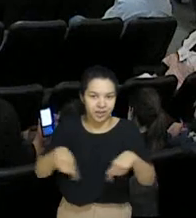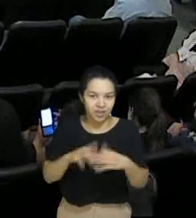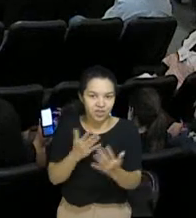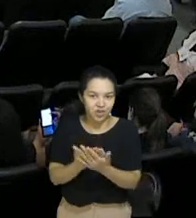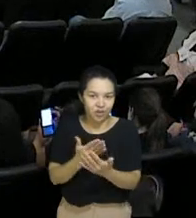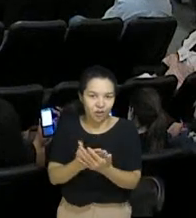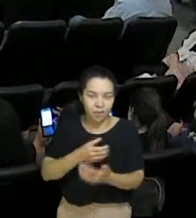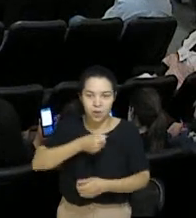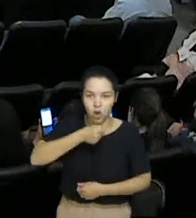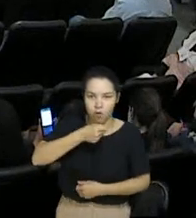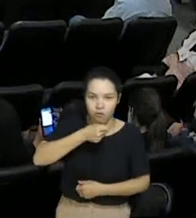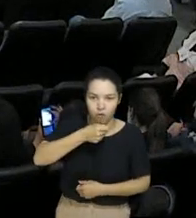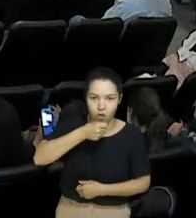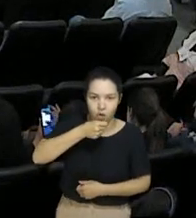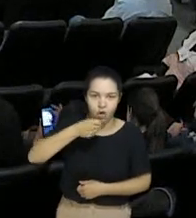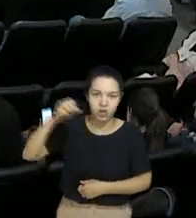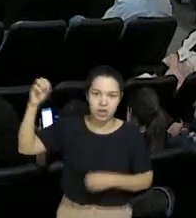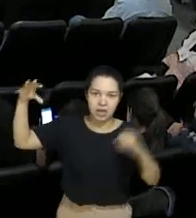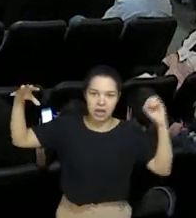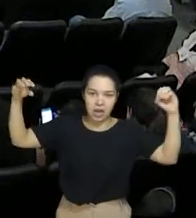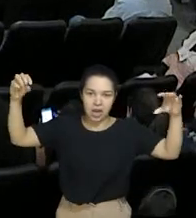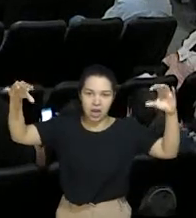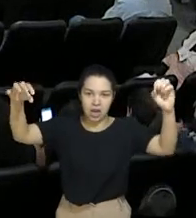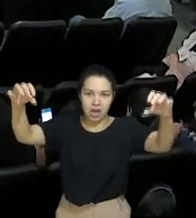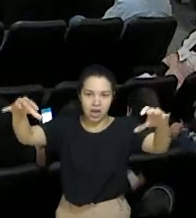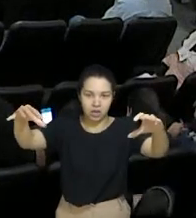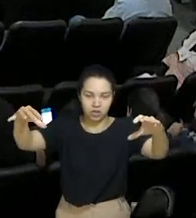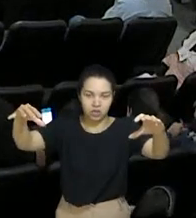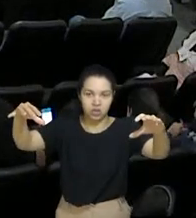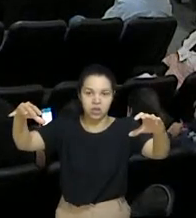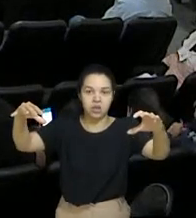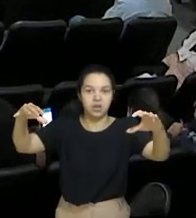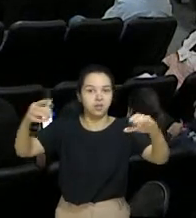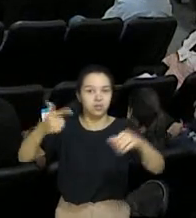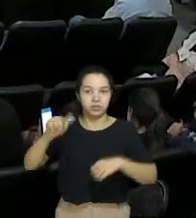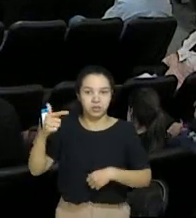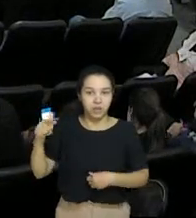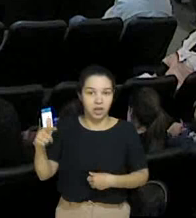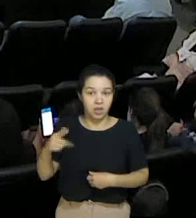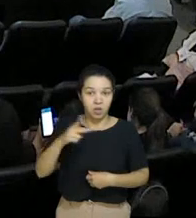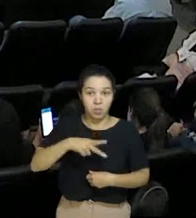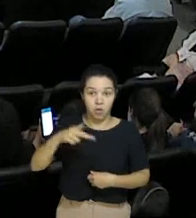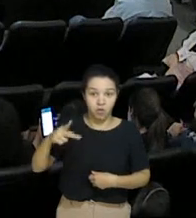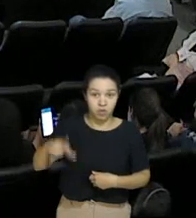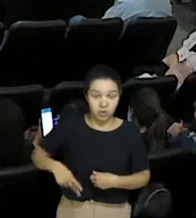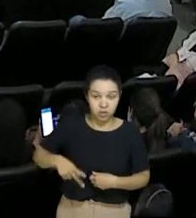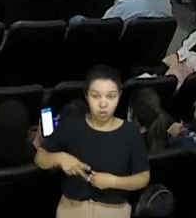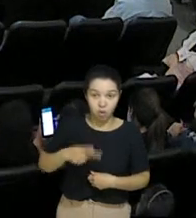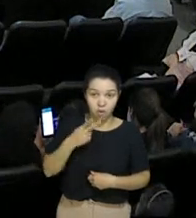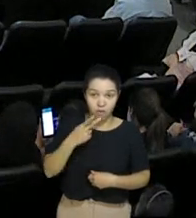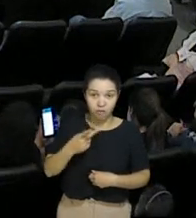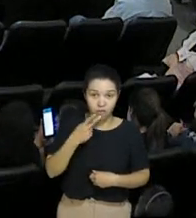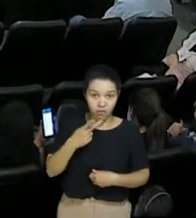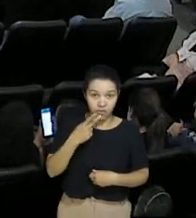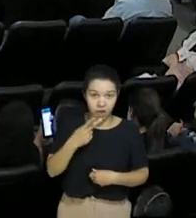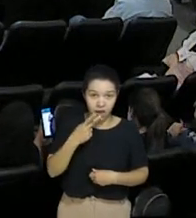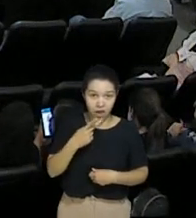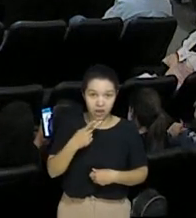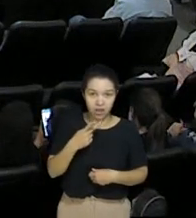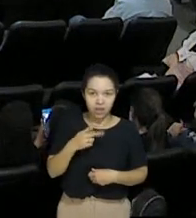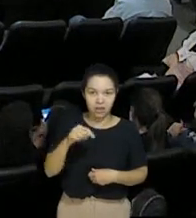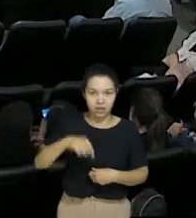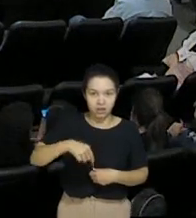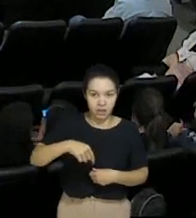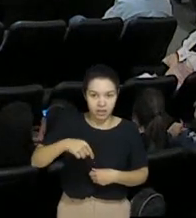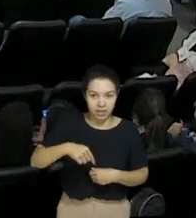né? Então, o professor está aqui na frente falando e a informação que chega na Sabrina tem uma